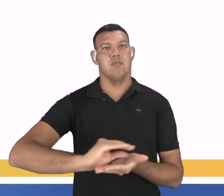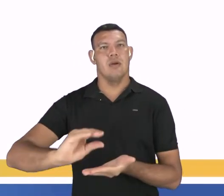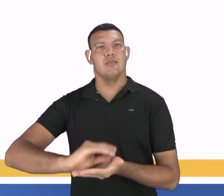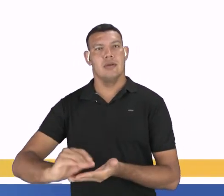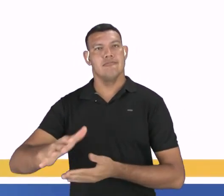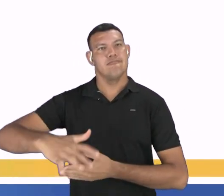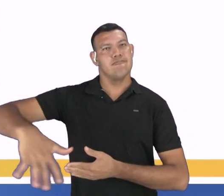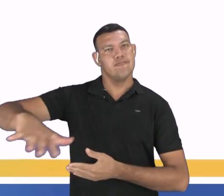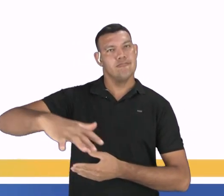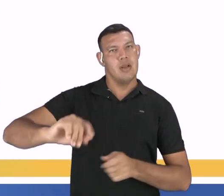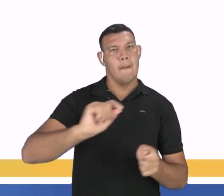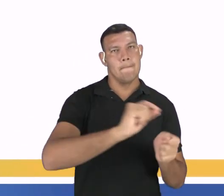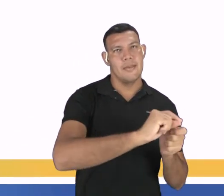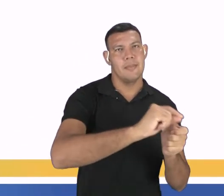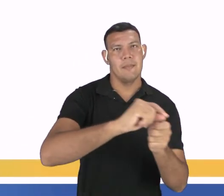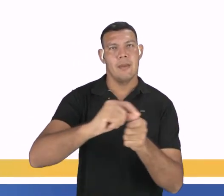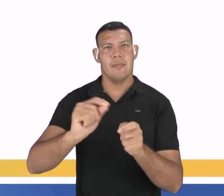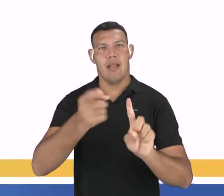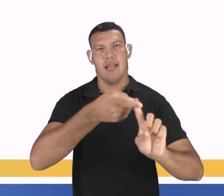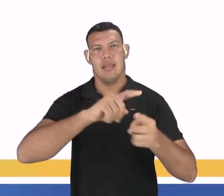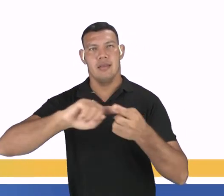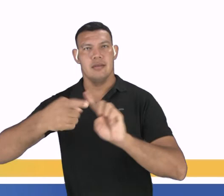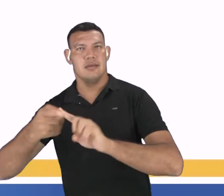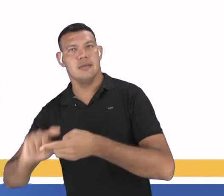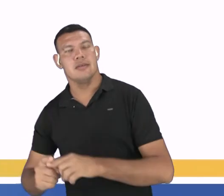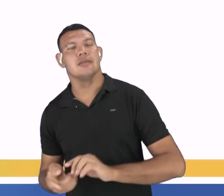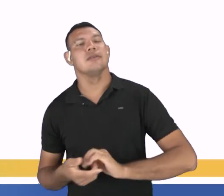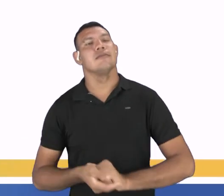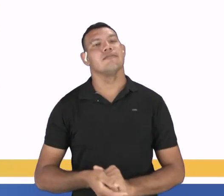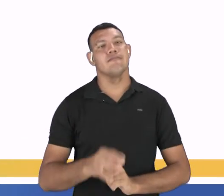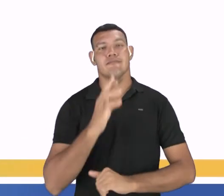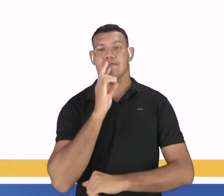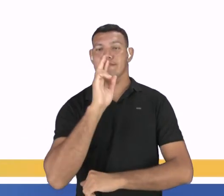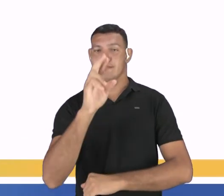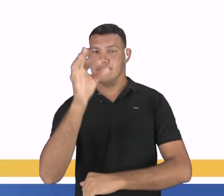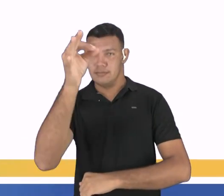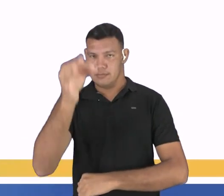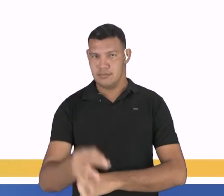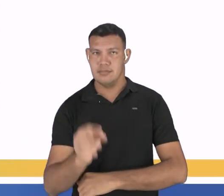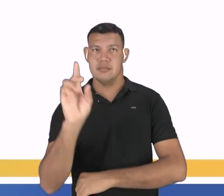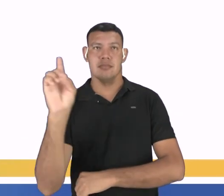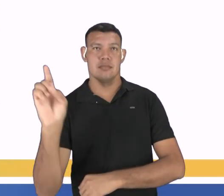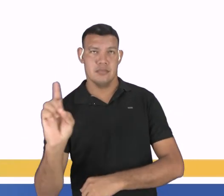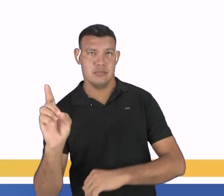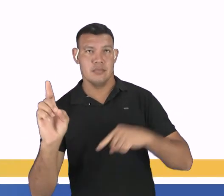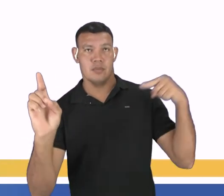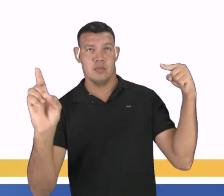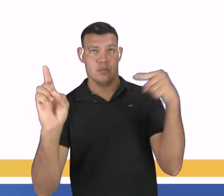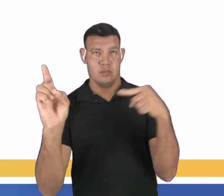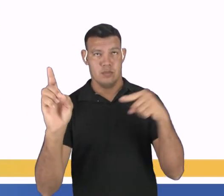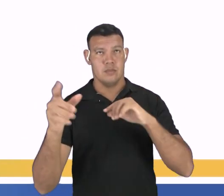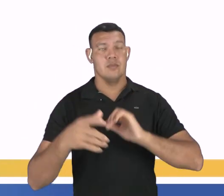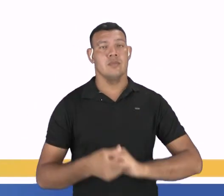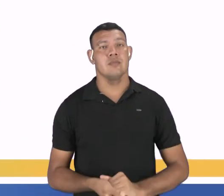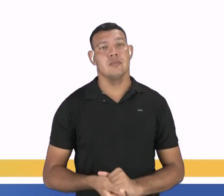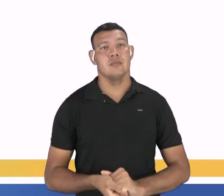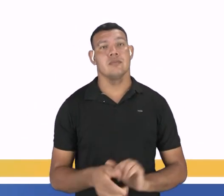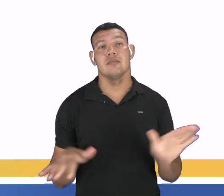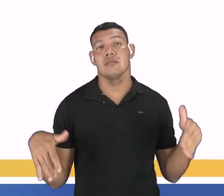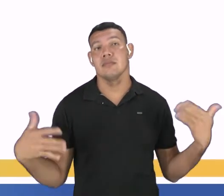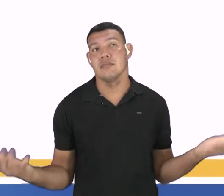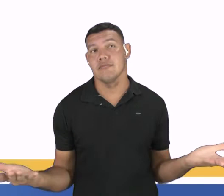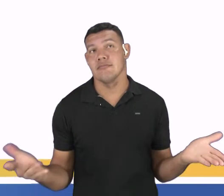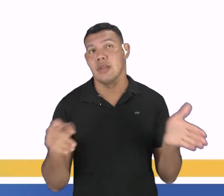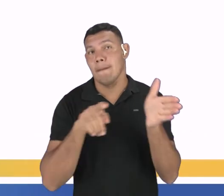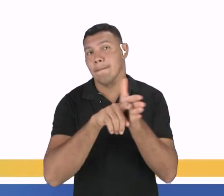do imperialismo, que é esse capital excedente que eles precisavam investir em algum lugar, certo? E aí,